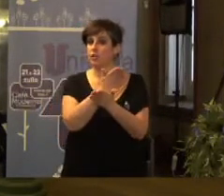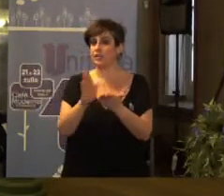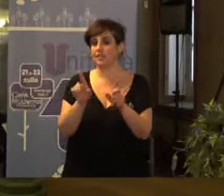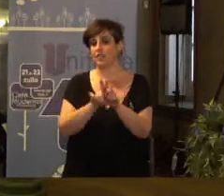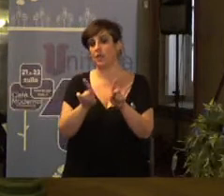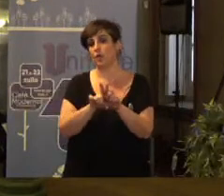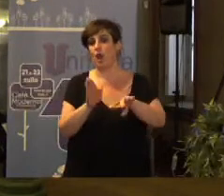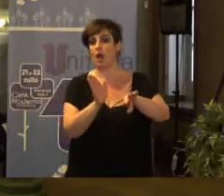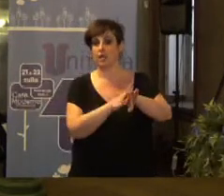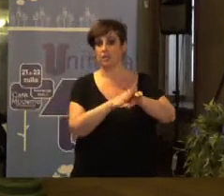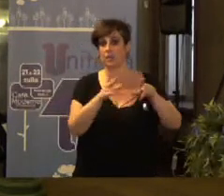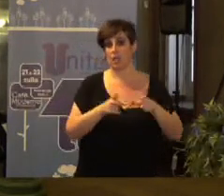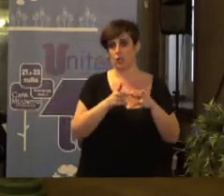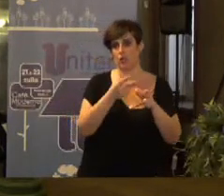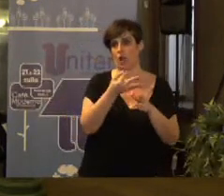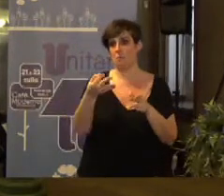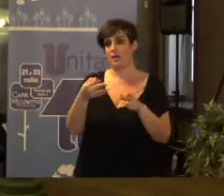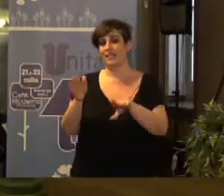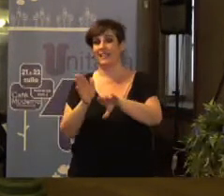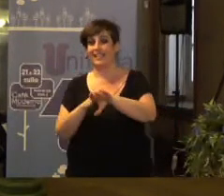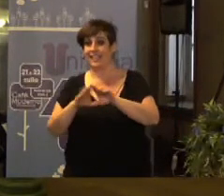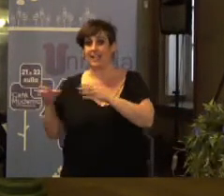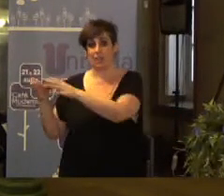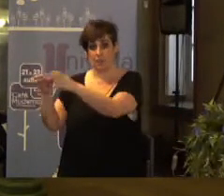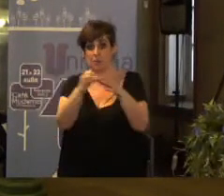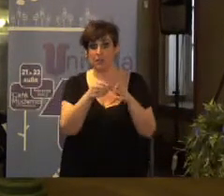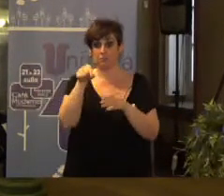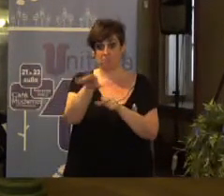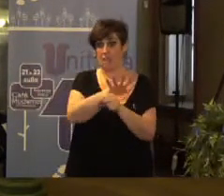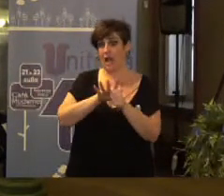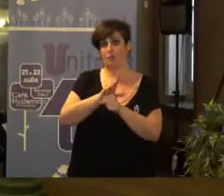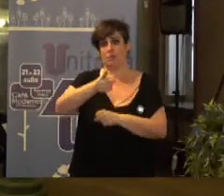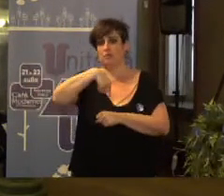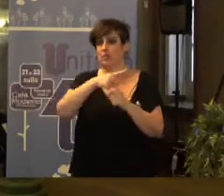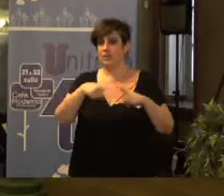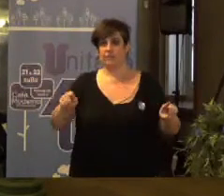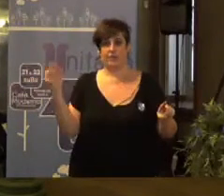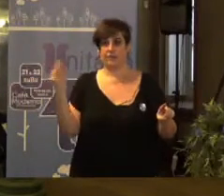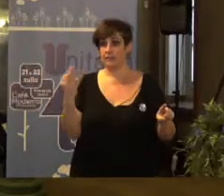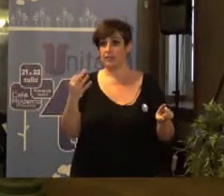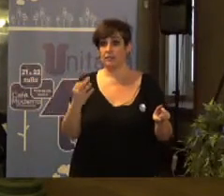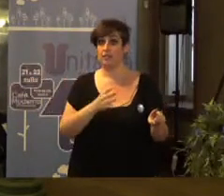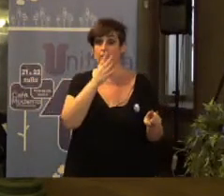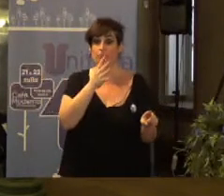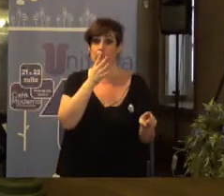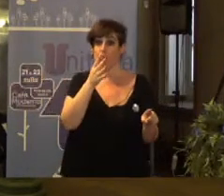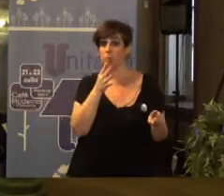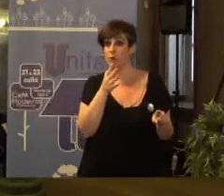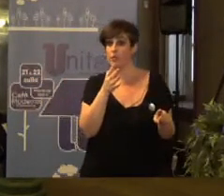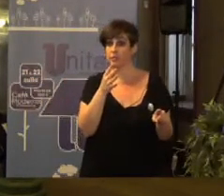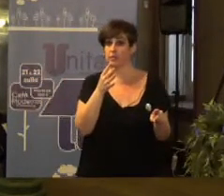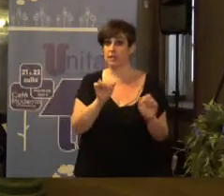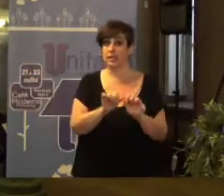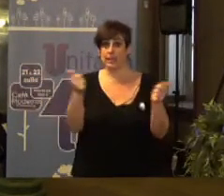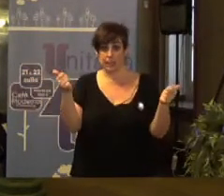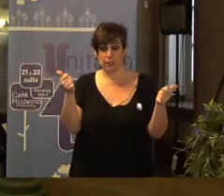esquerda partidaria, eso é un ámbito que evidentemente temos que diferenciar do divorcio que se manifesta